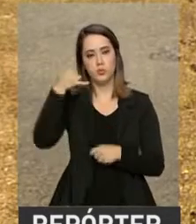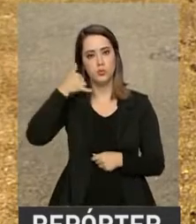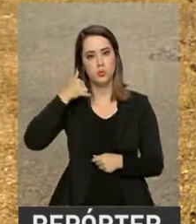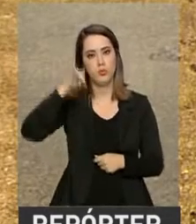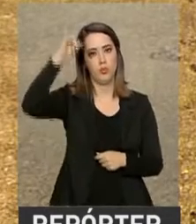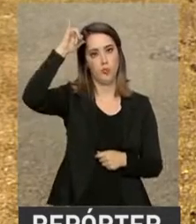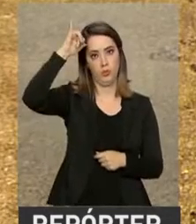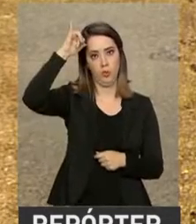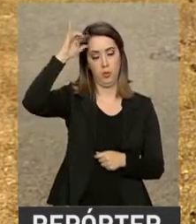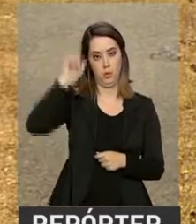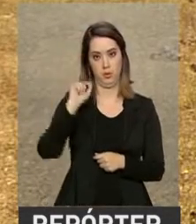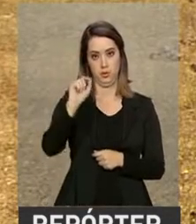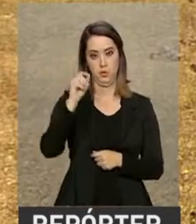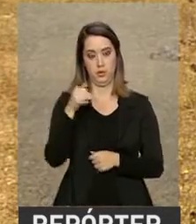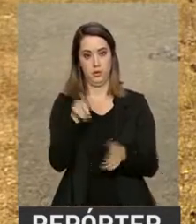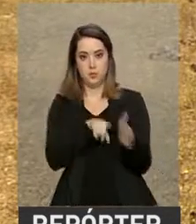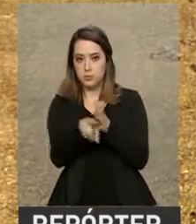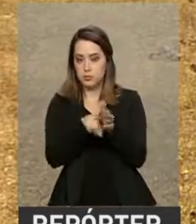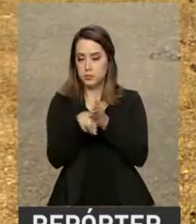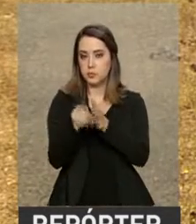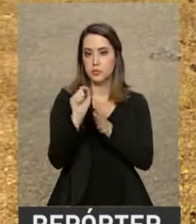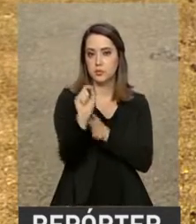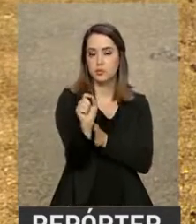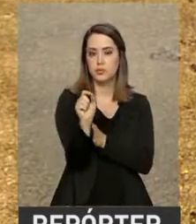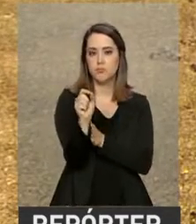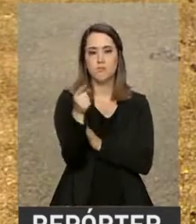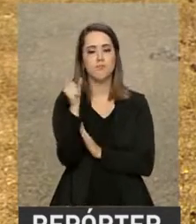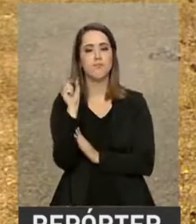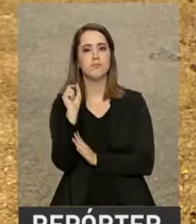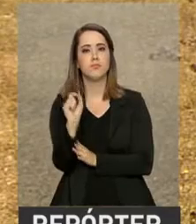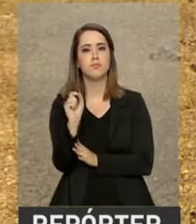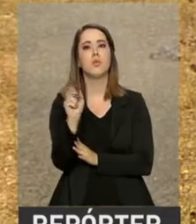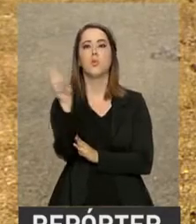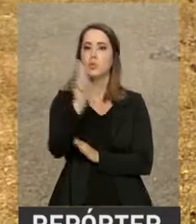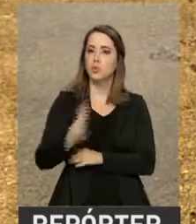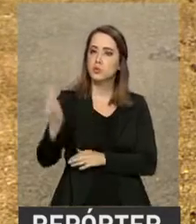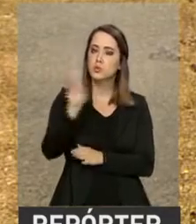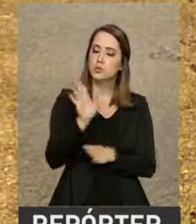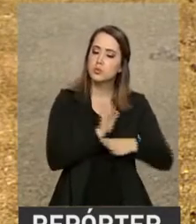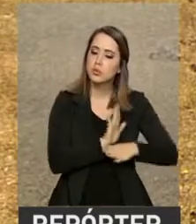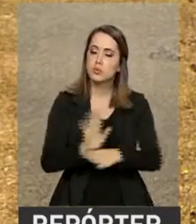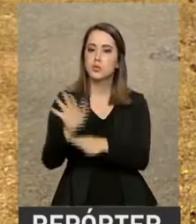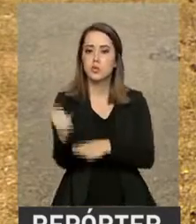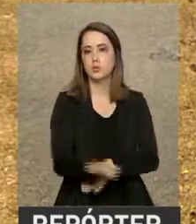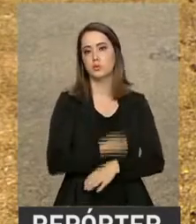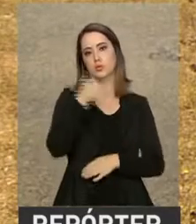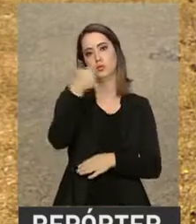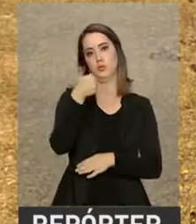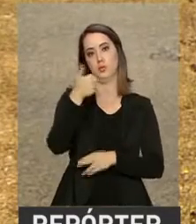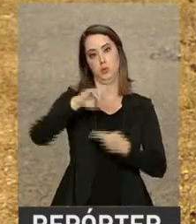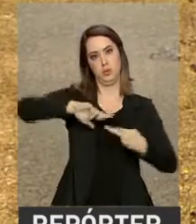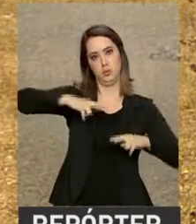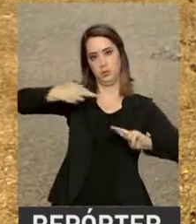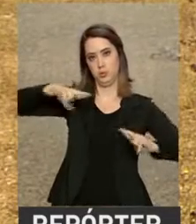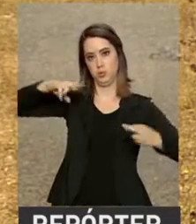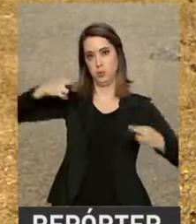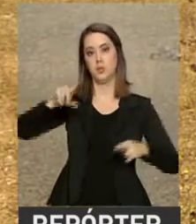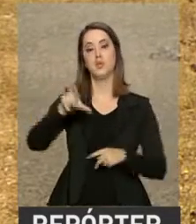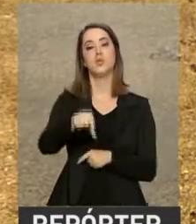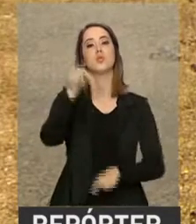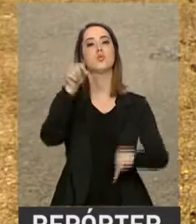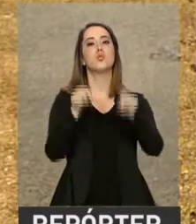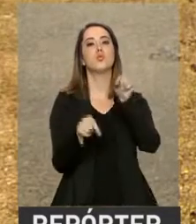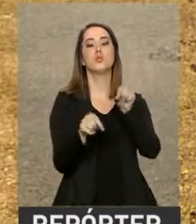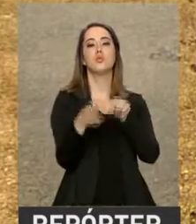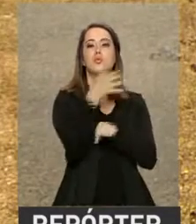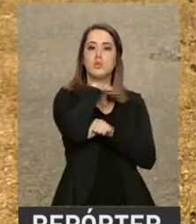ideia que as informações da pesquisa da embrapa sejam usadas para ajudar no melhoramento genético e na seleção de animais com